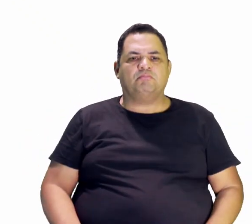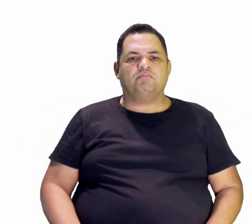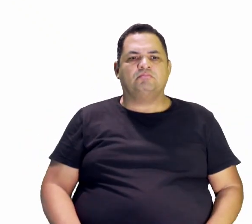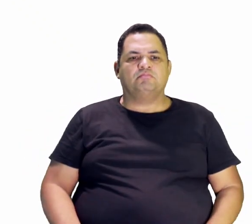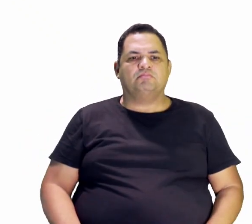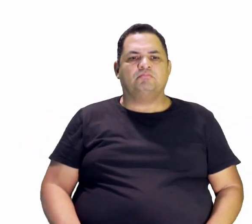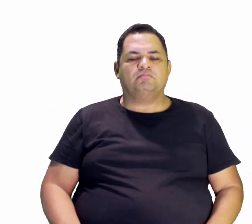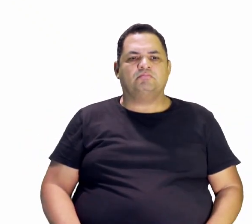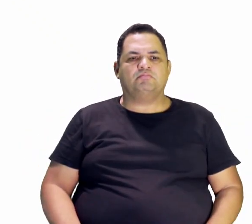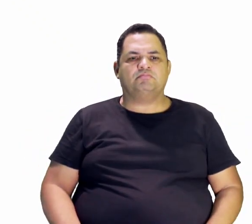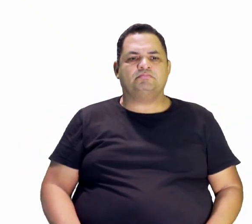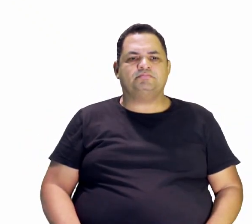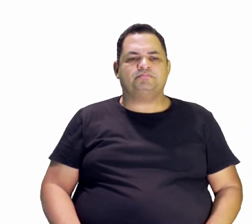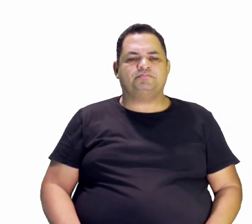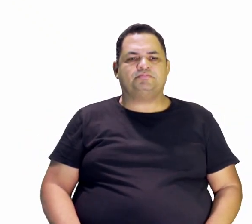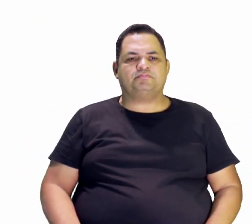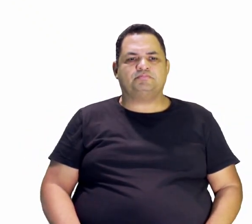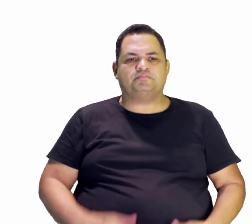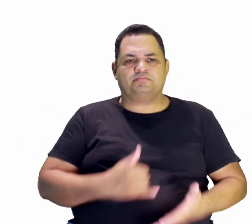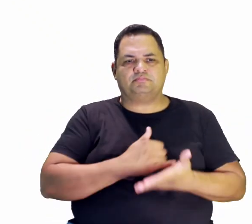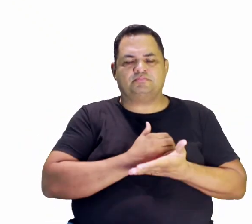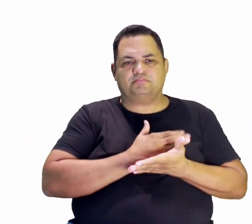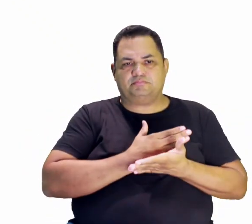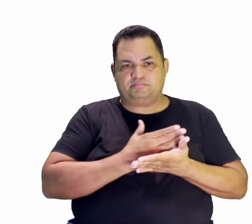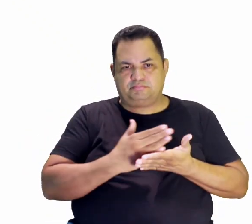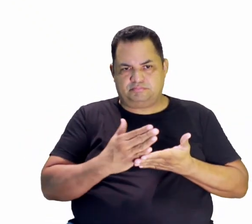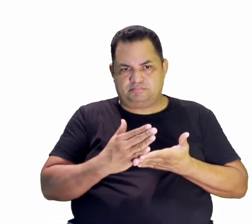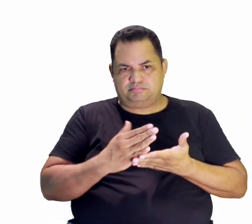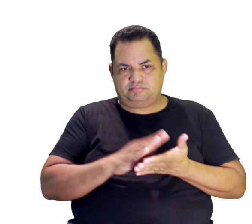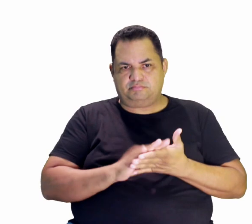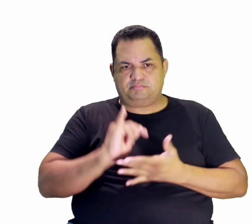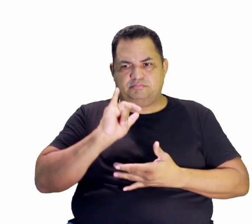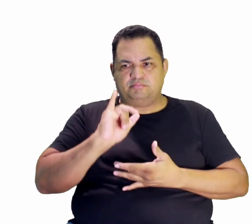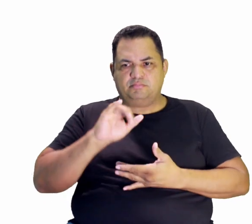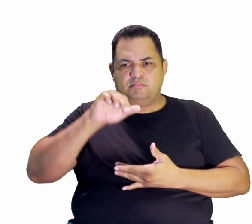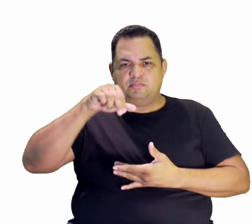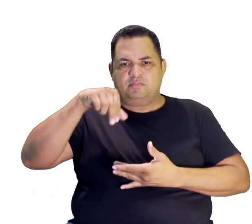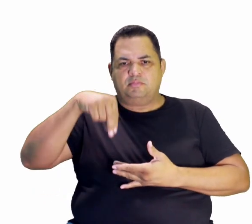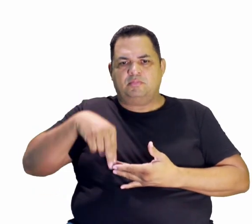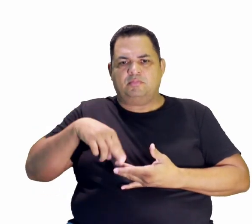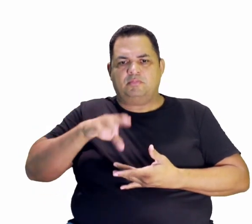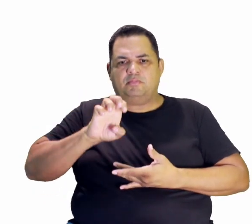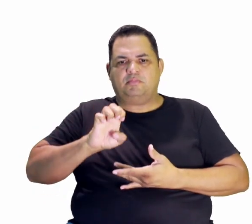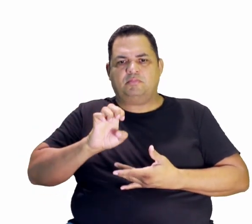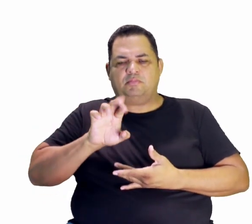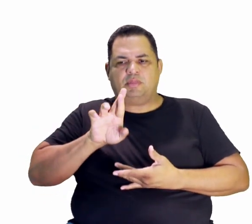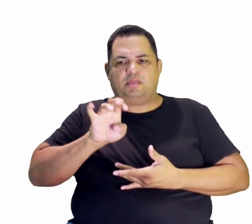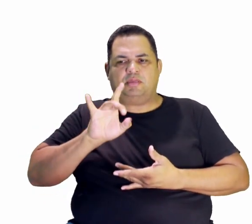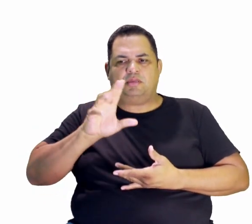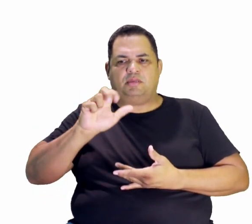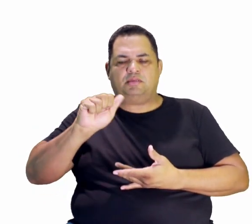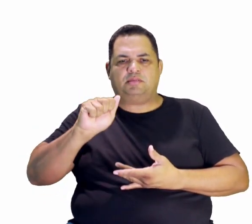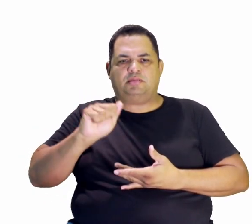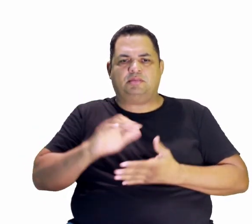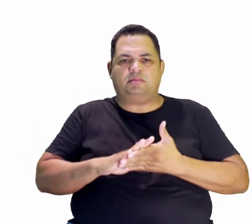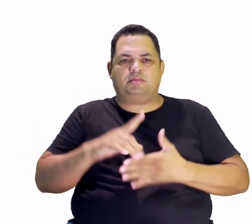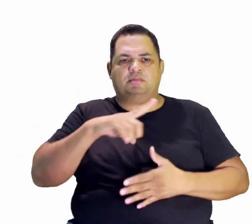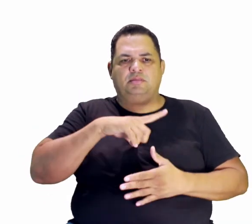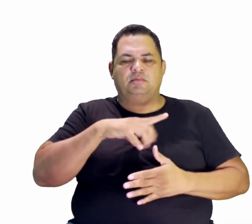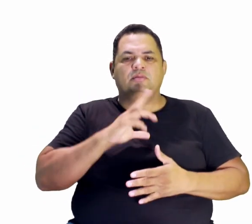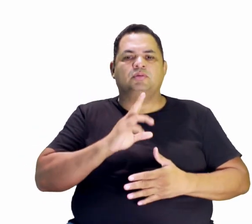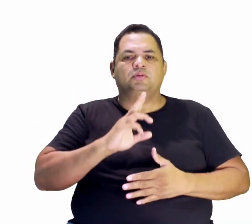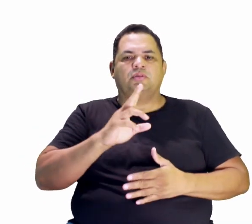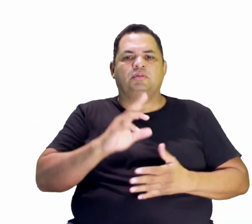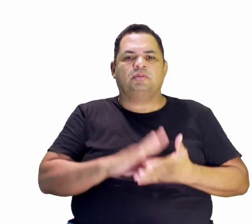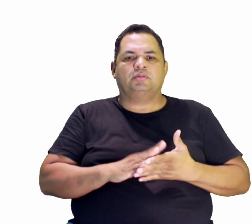O princípio da inércia, né? O cabo numa superfície melhor para fixar o martelo. Ele está em movimento, tende a continuar em